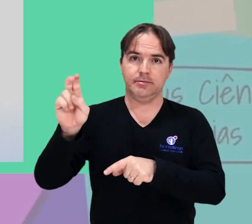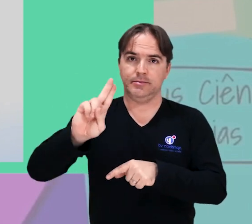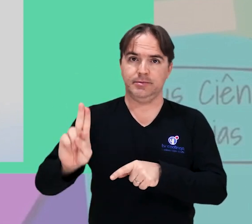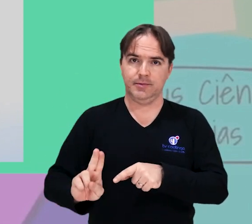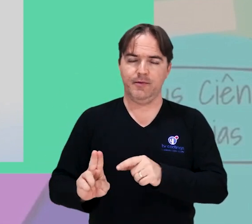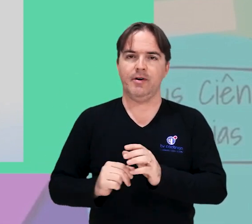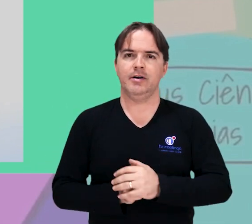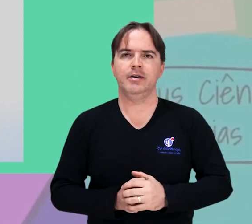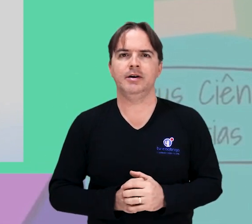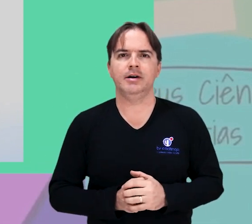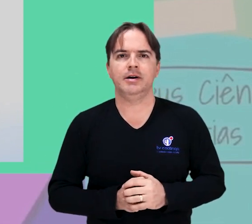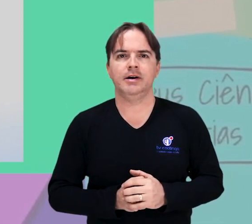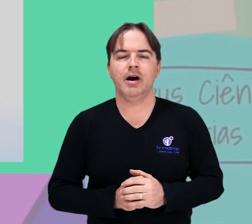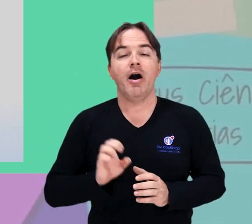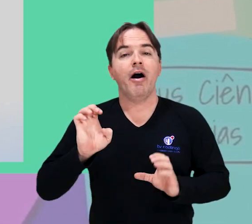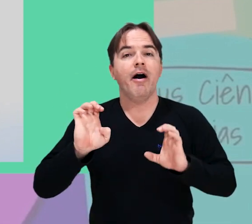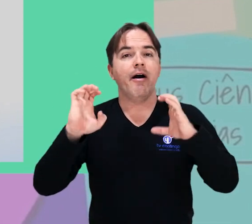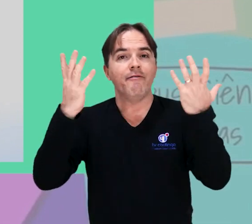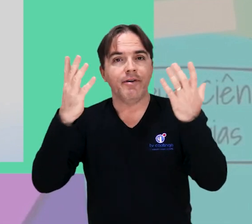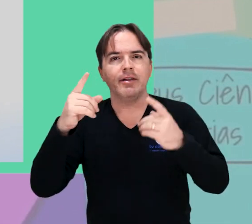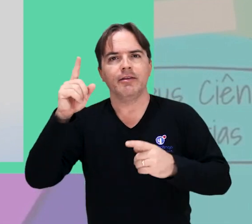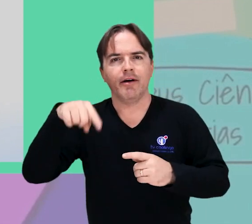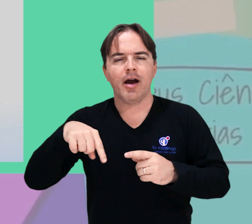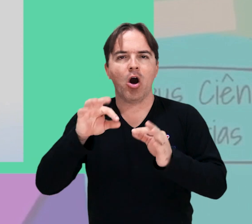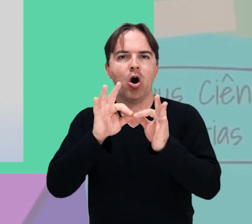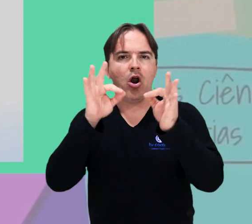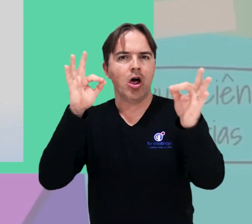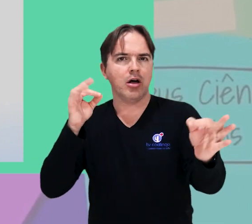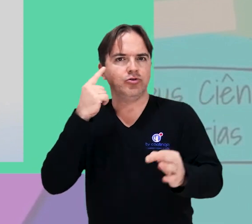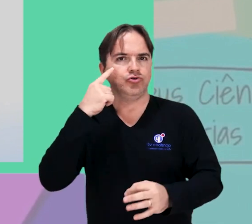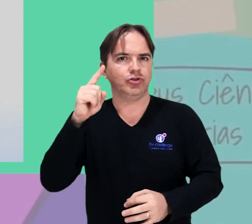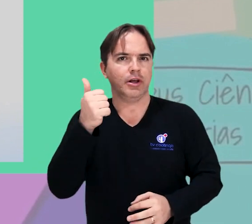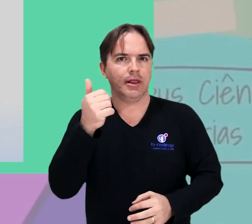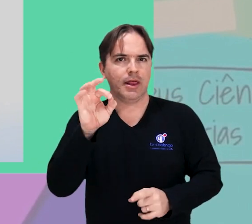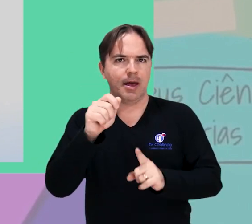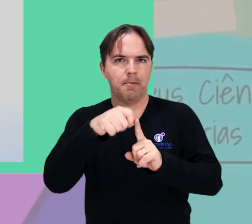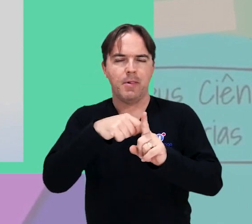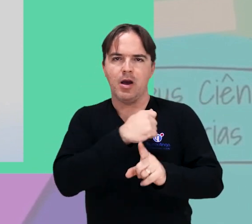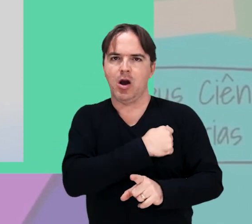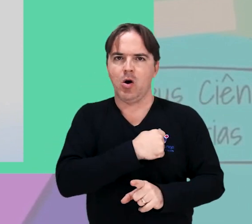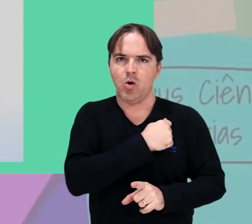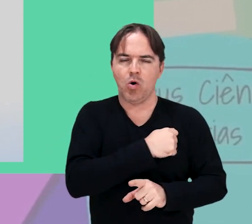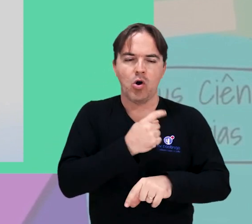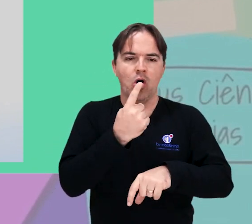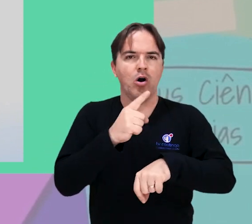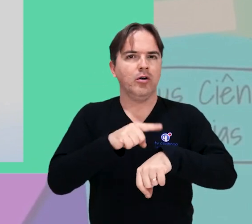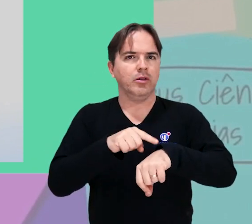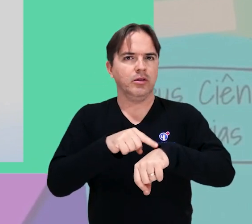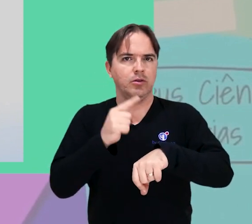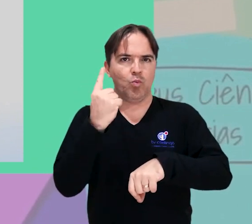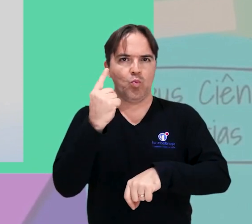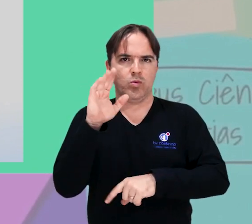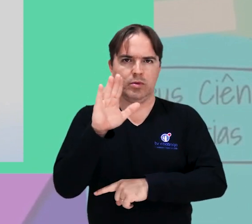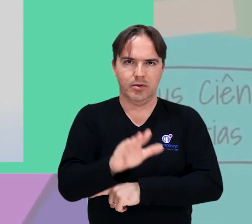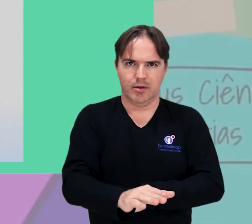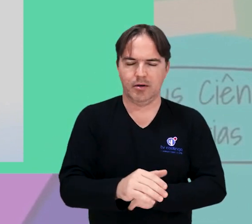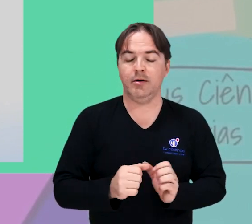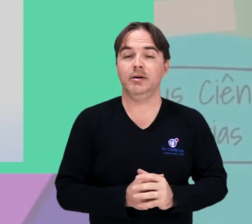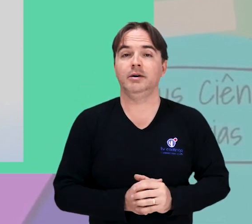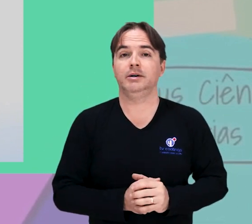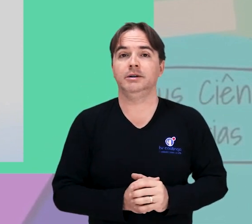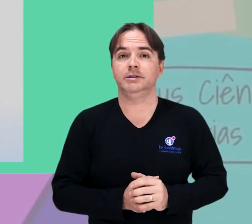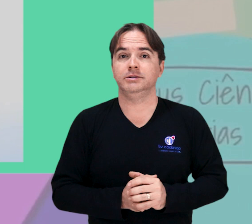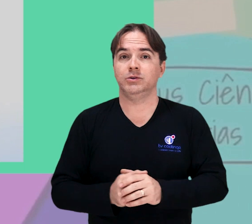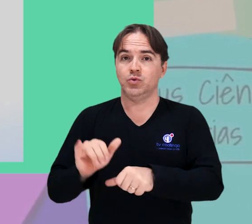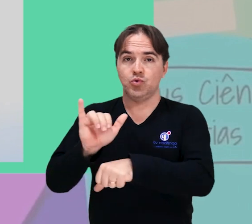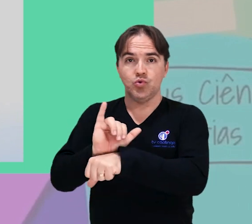univasf o evento acontece de forma online no dia 10 de Agosto a partir das duas da tarde no canal do ciais